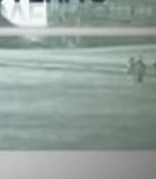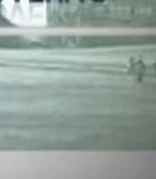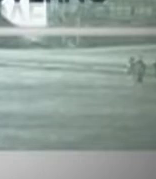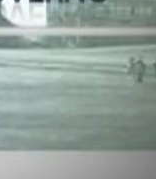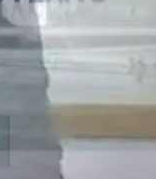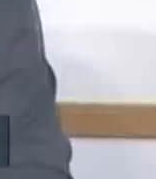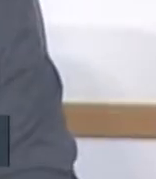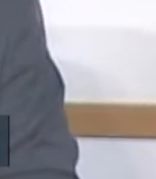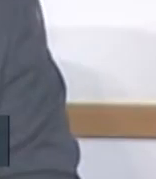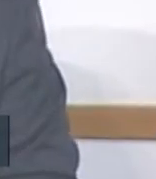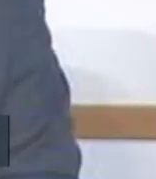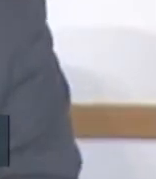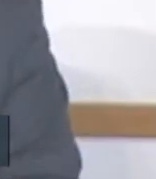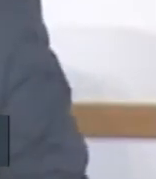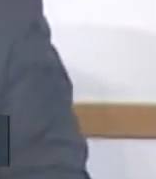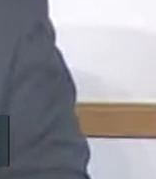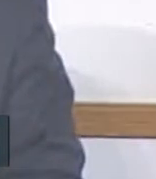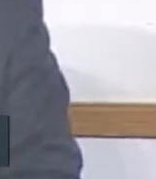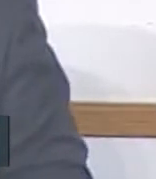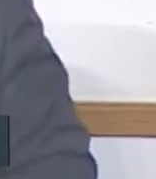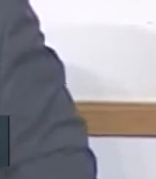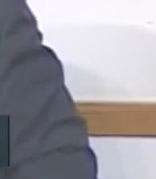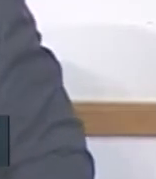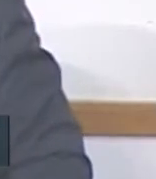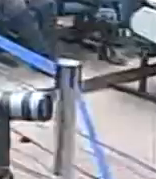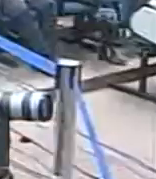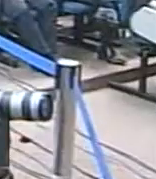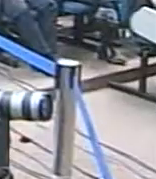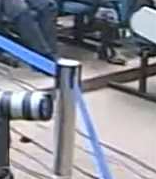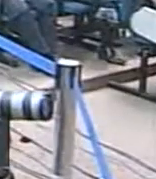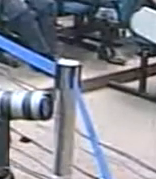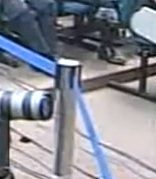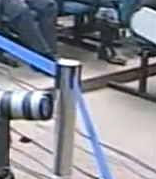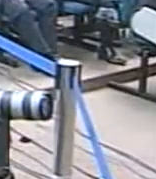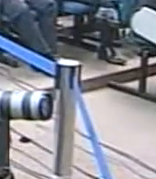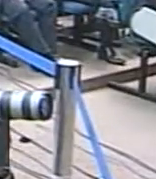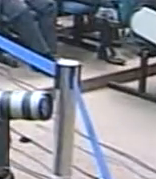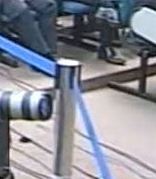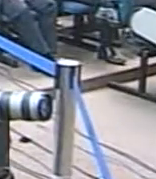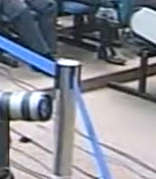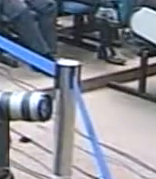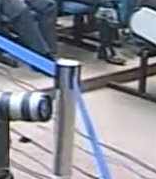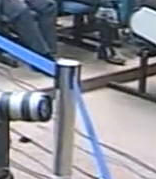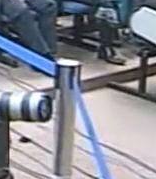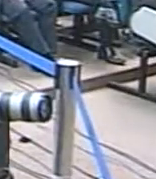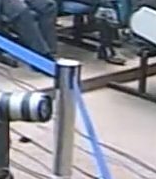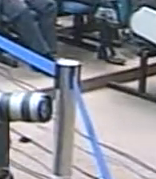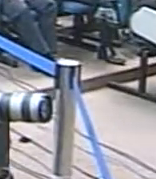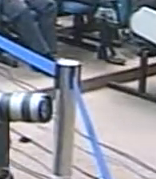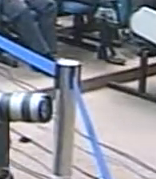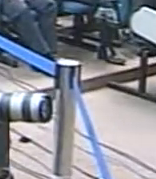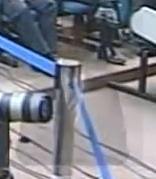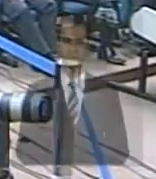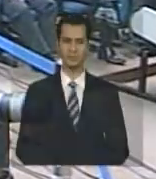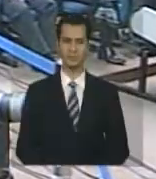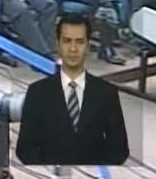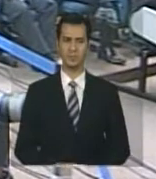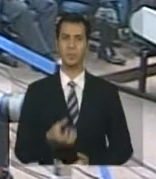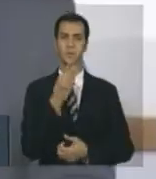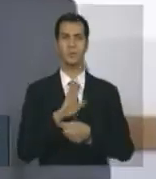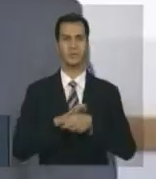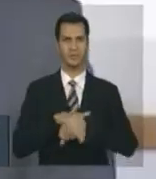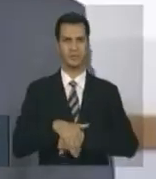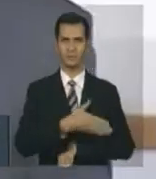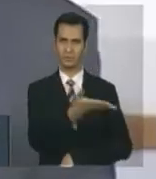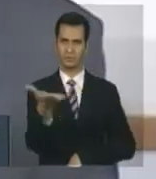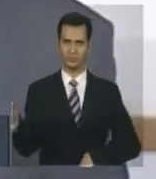Veja como foi. Boa tarde aos senhores e senhoras da imprensa. Cumprimentar a nossa equipe aqui do Ministério